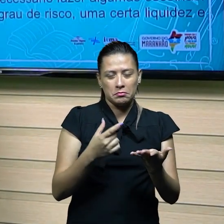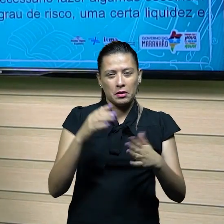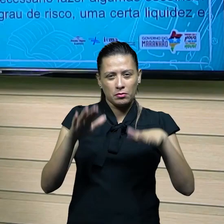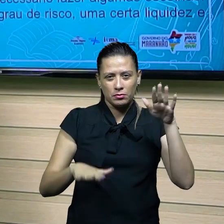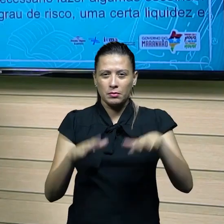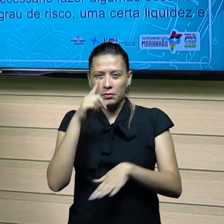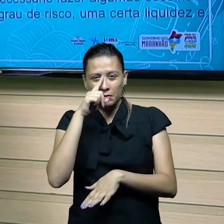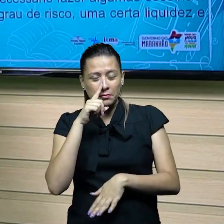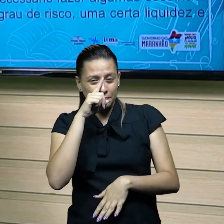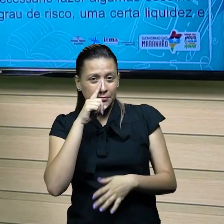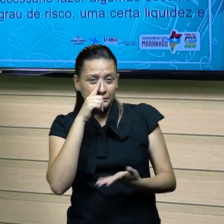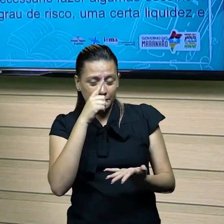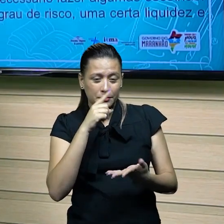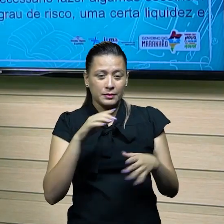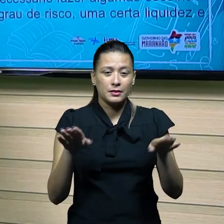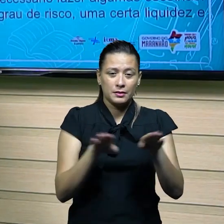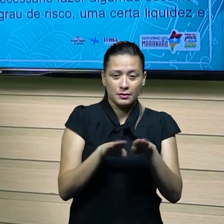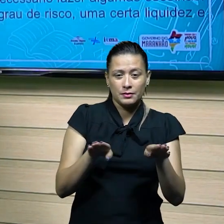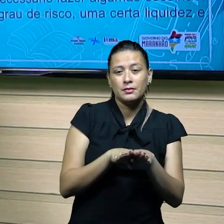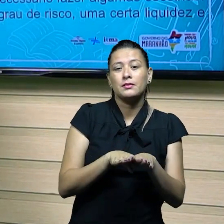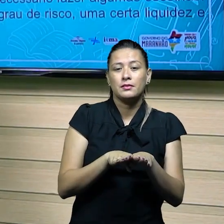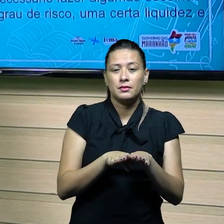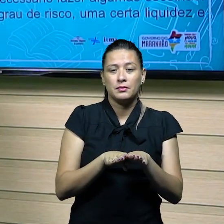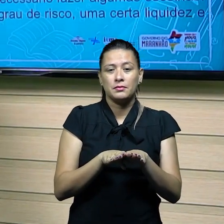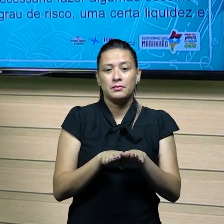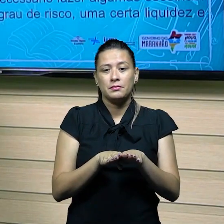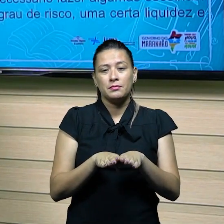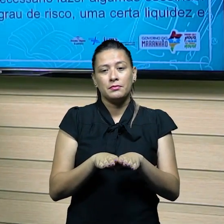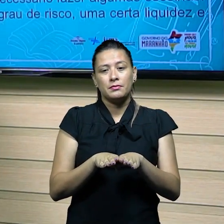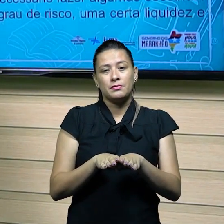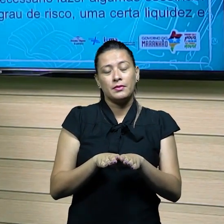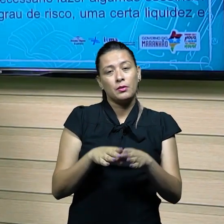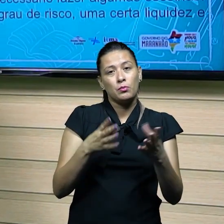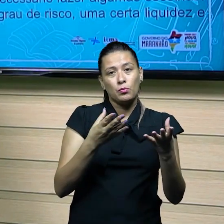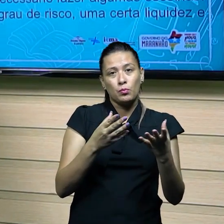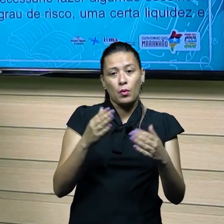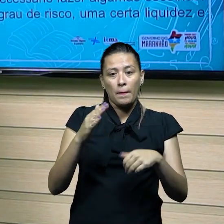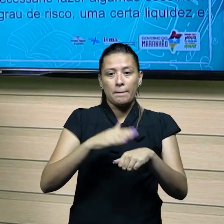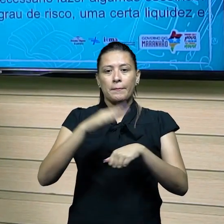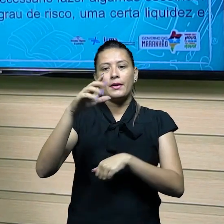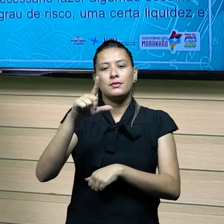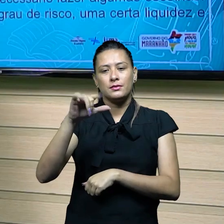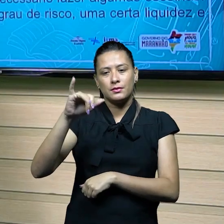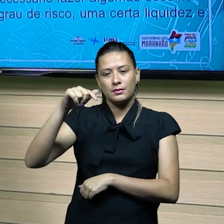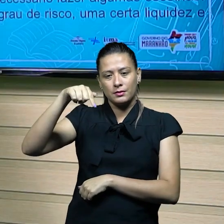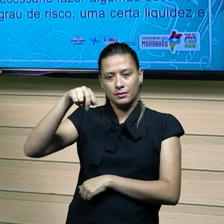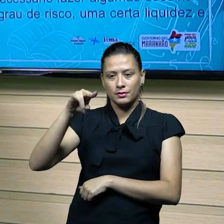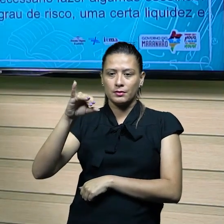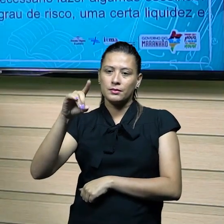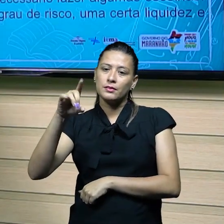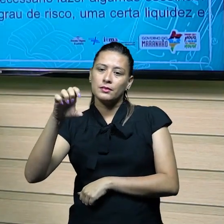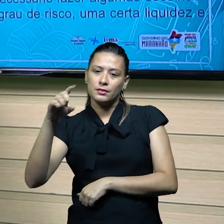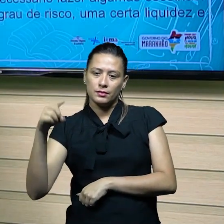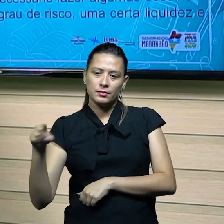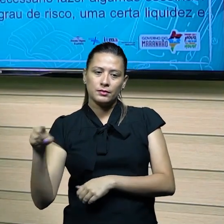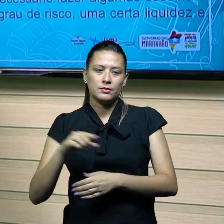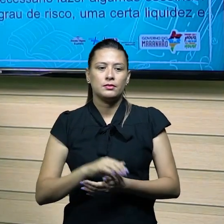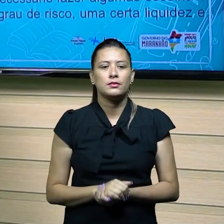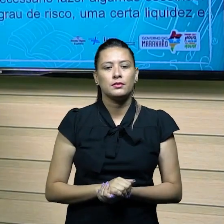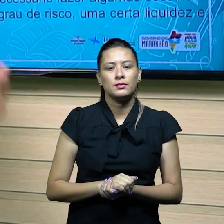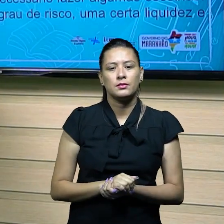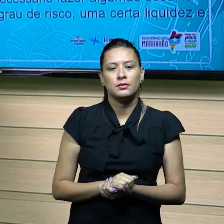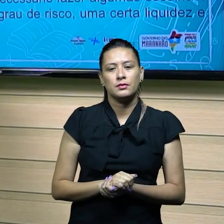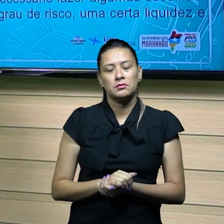mais risco, mas também tendo uma rentabilidade maior? Não, se eu quero proteger mais o meu investimento, correr menos risco e ter uma rentabilidade